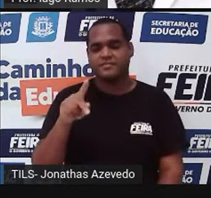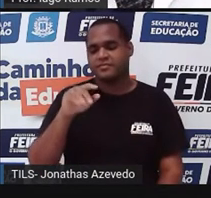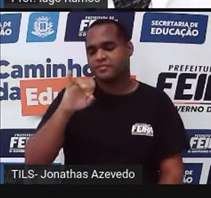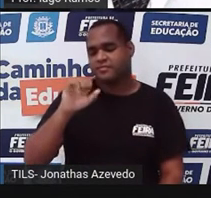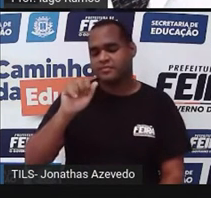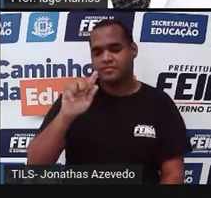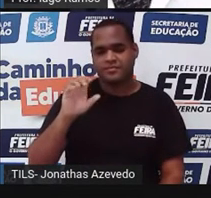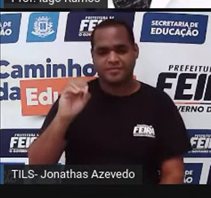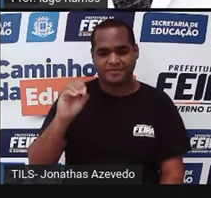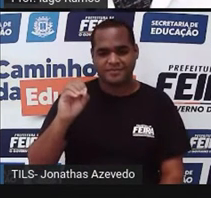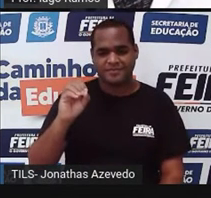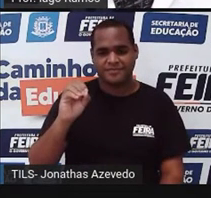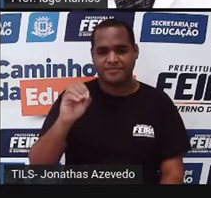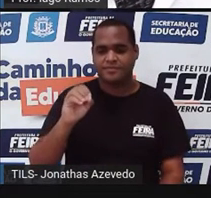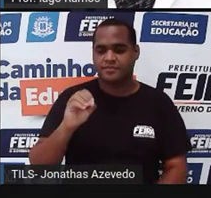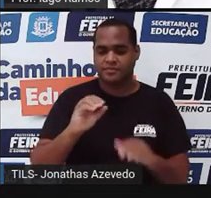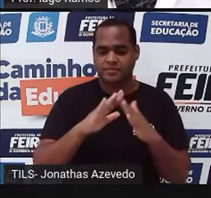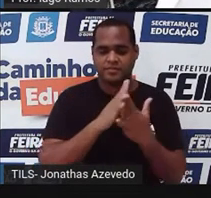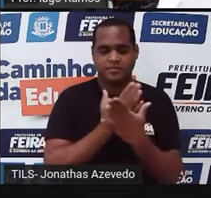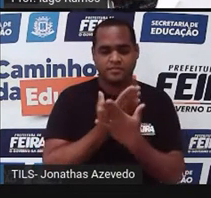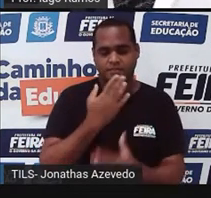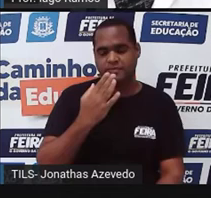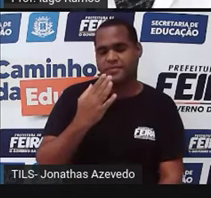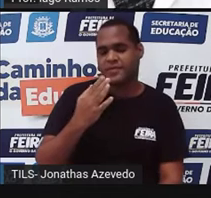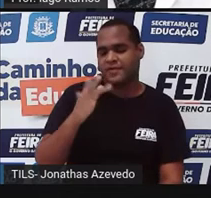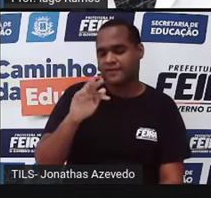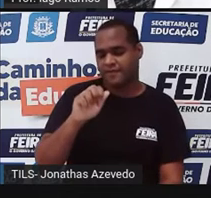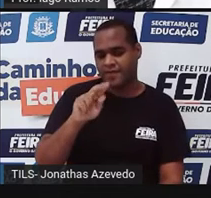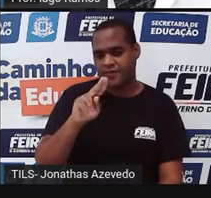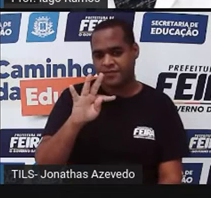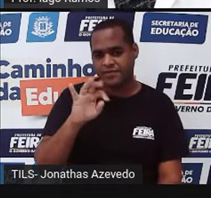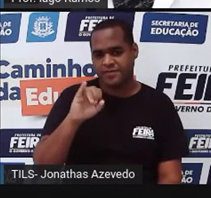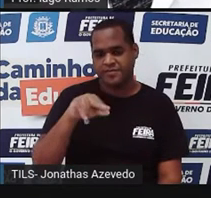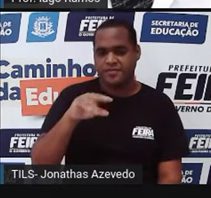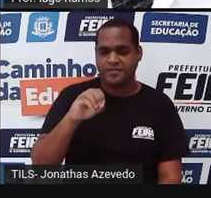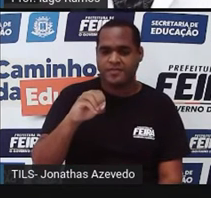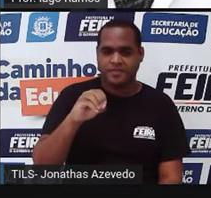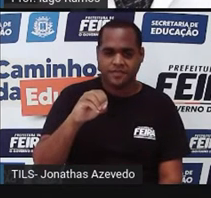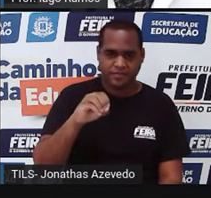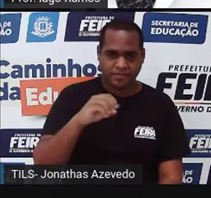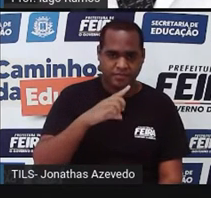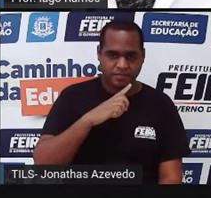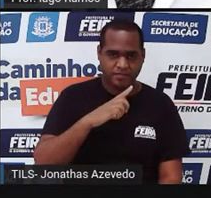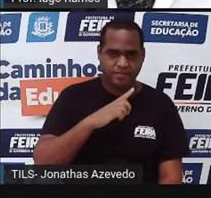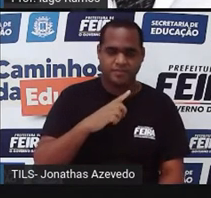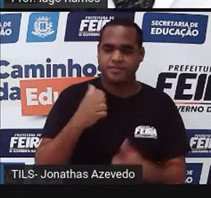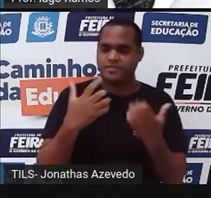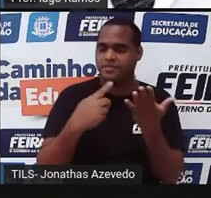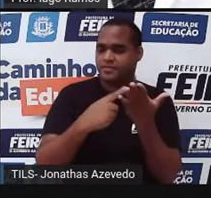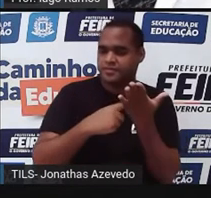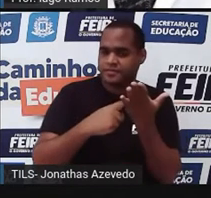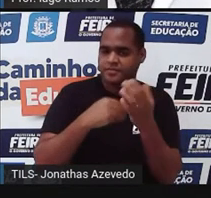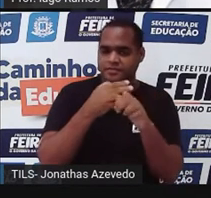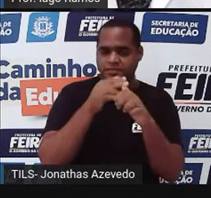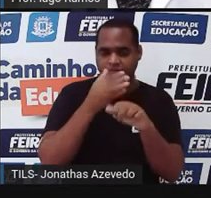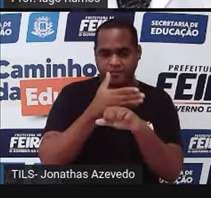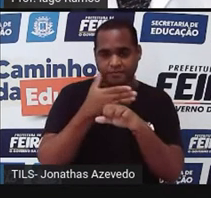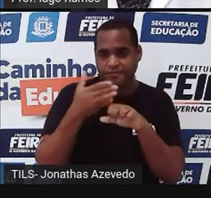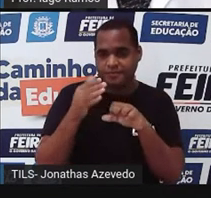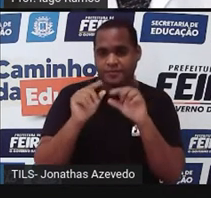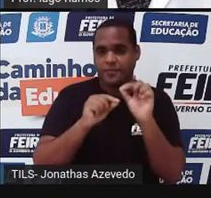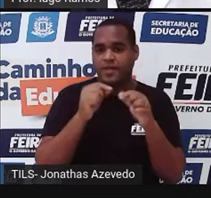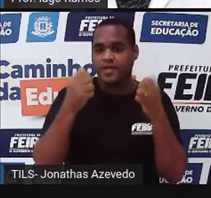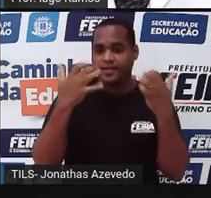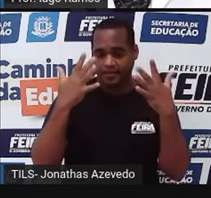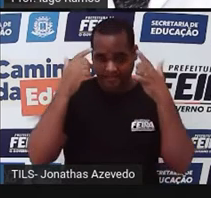Iago Ramos, venho lá da Escola Municipal Faustino Dias Lima. Eu tenho pele branca, o meu cabelo